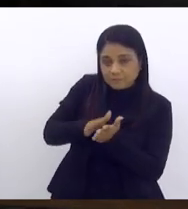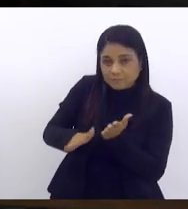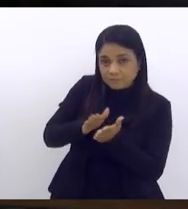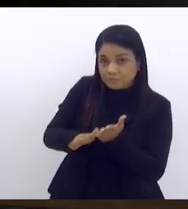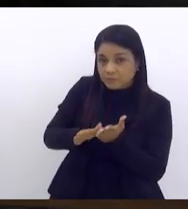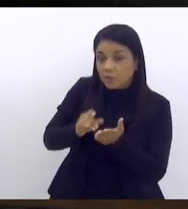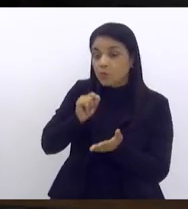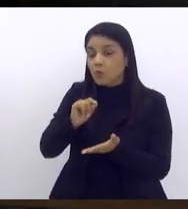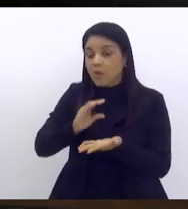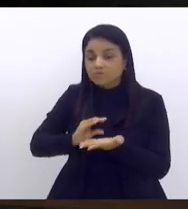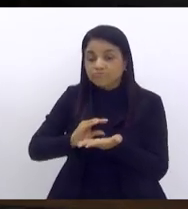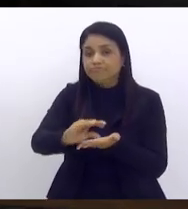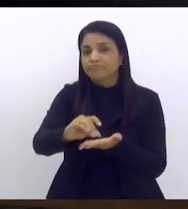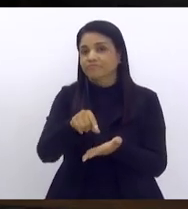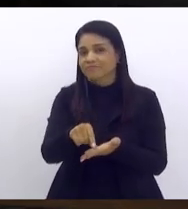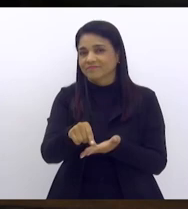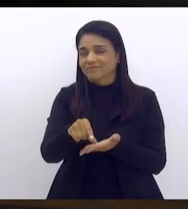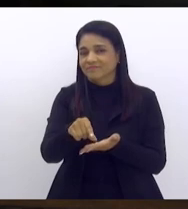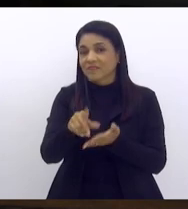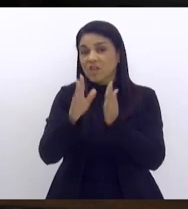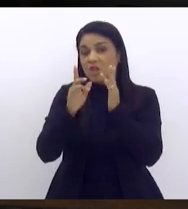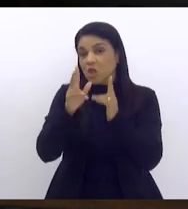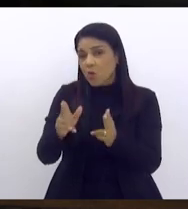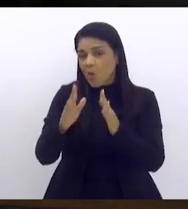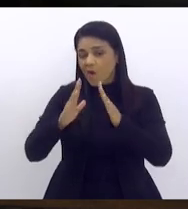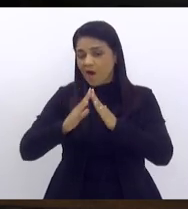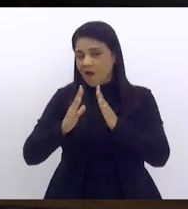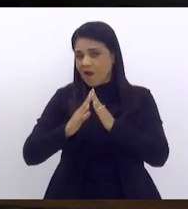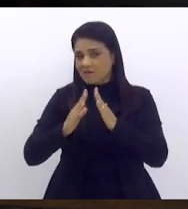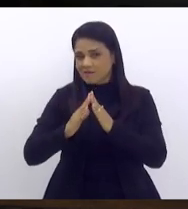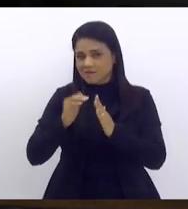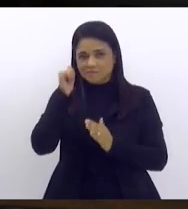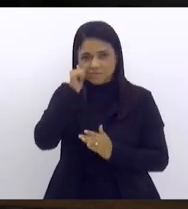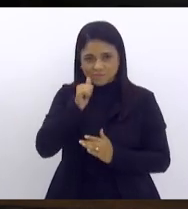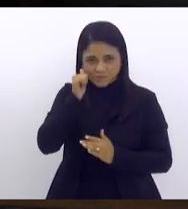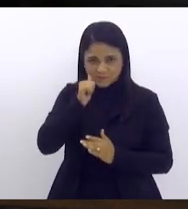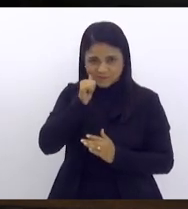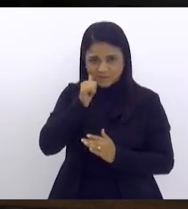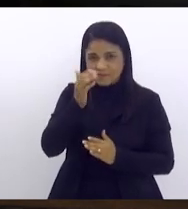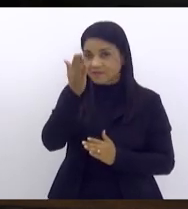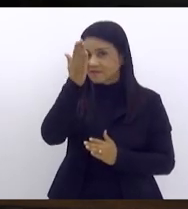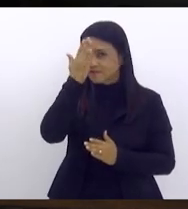investimentos. É que nem qualquer dona de casa. Todo mundo sabe que